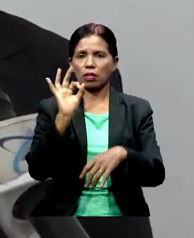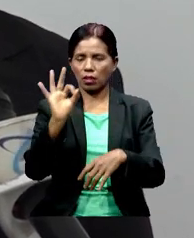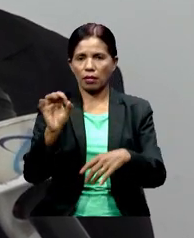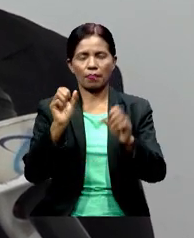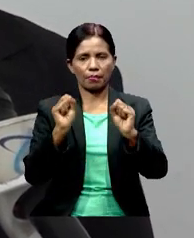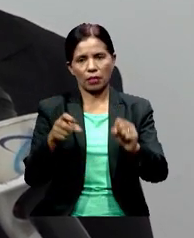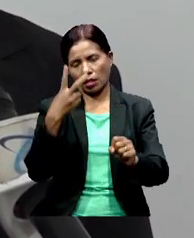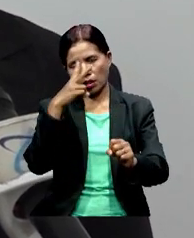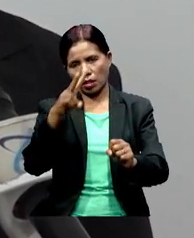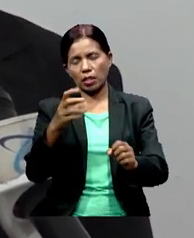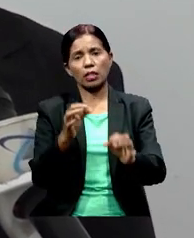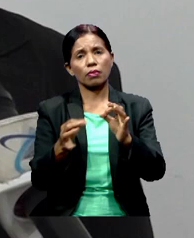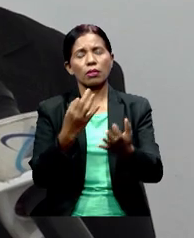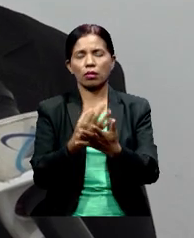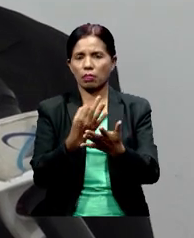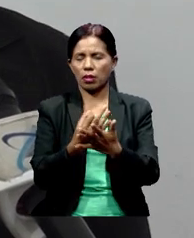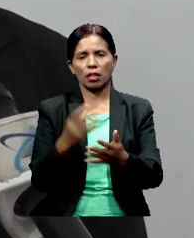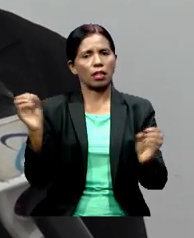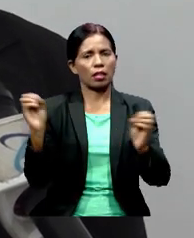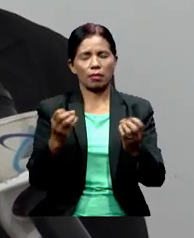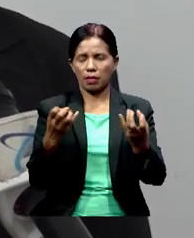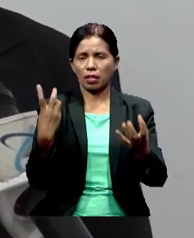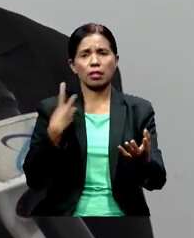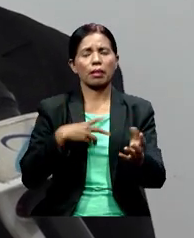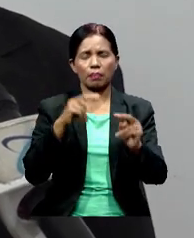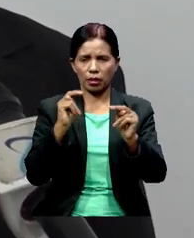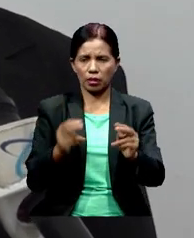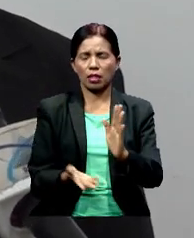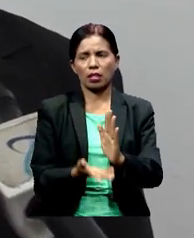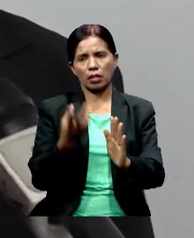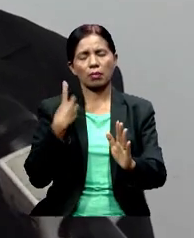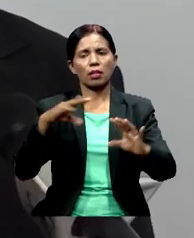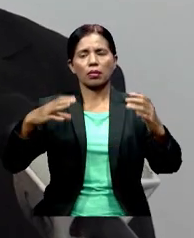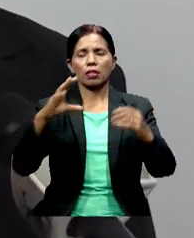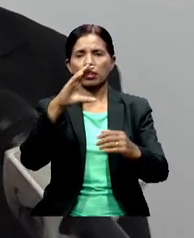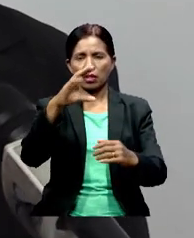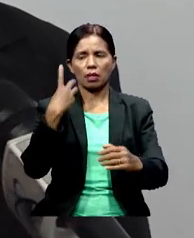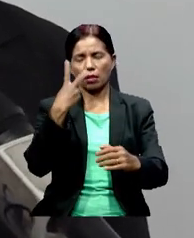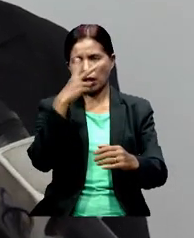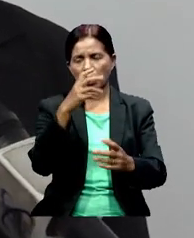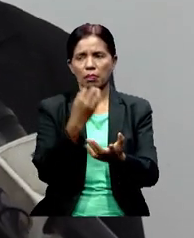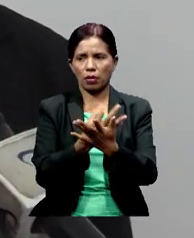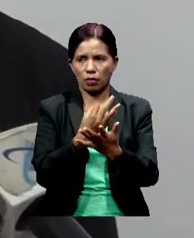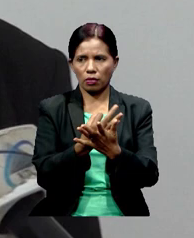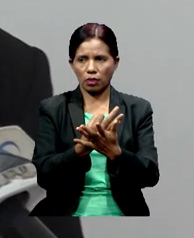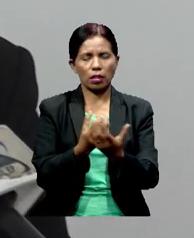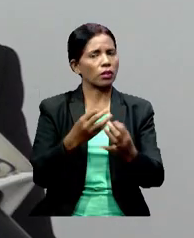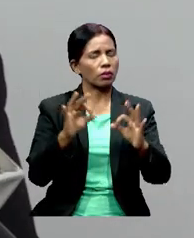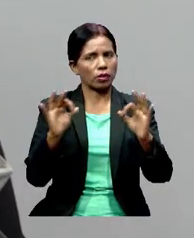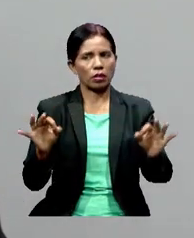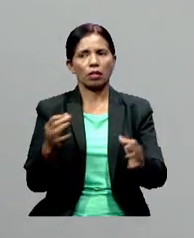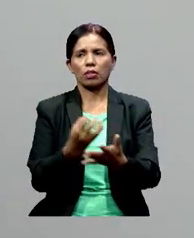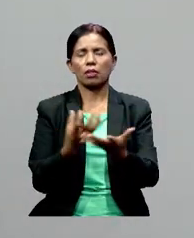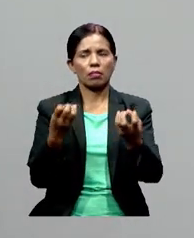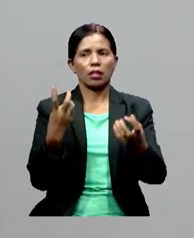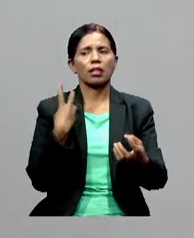bele harreto que se orçamento nela to, e ter precisa assar. Tamba, a mesma comissão C, a mesma harreba osane rato roto ona, osane barak